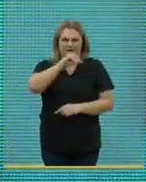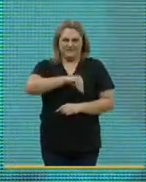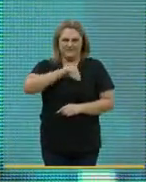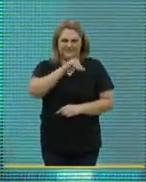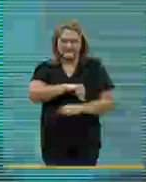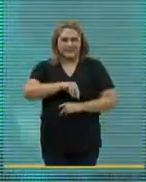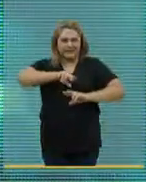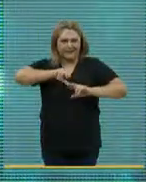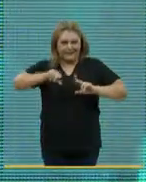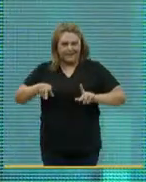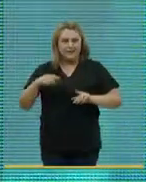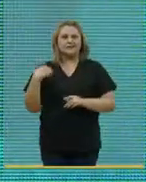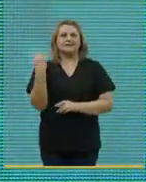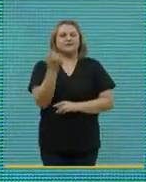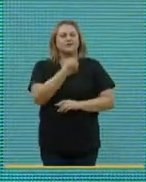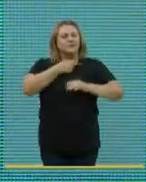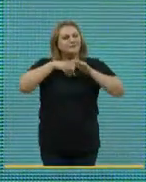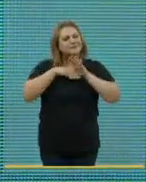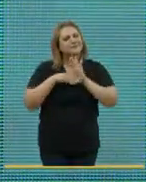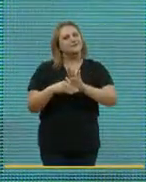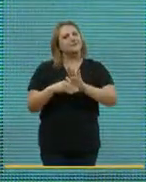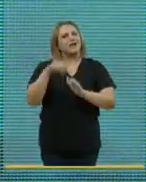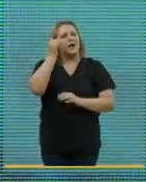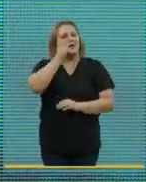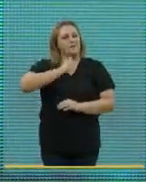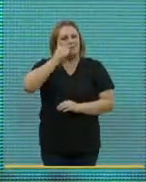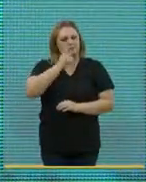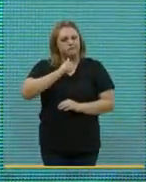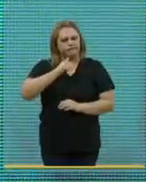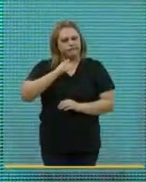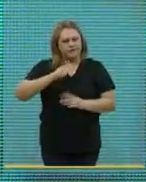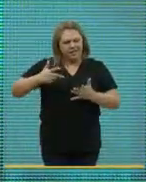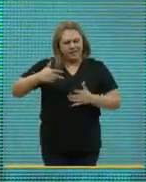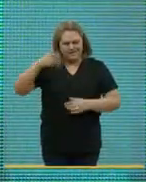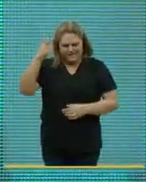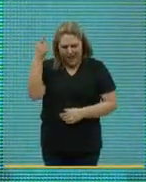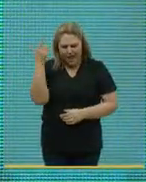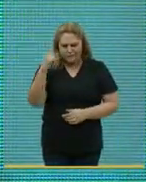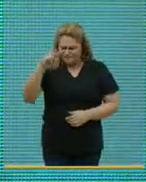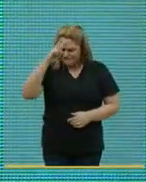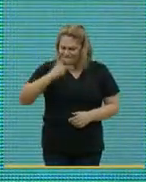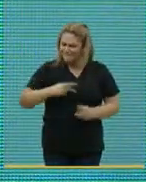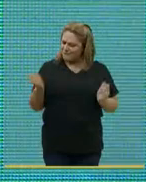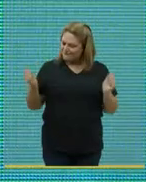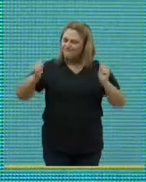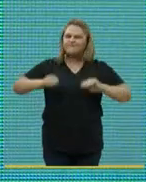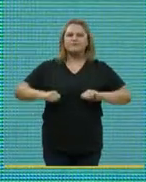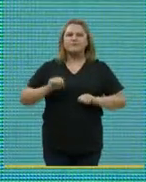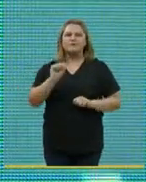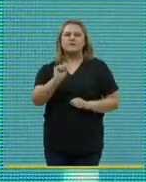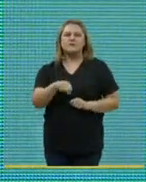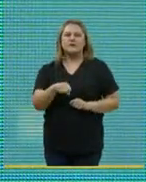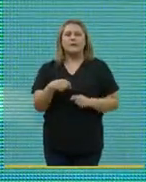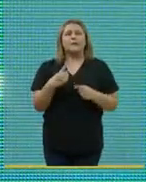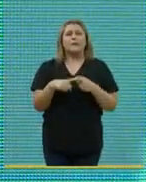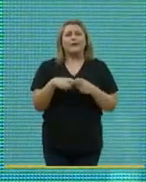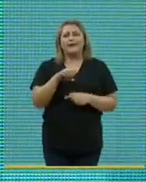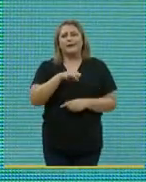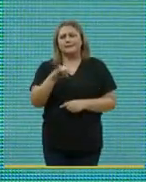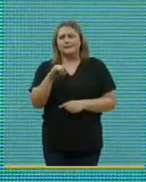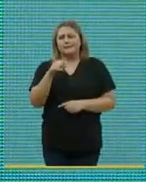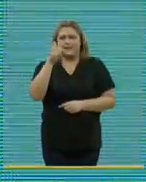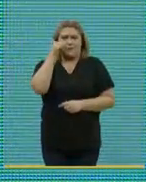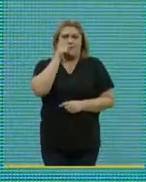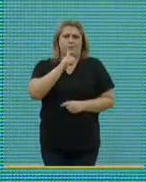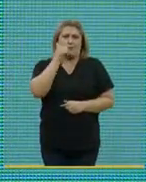vamos ajudar as mulheres a ter autonomia porque é uma das formas de sofrer a violência é depender do agressor e nós